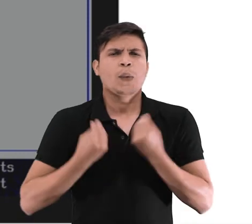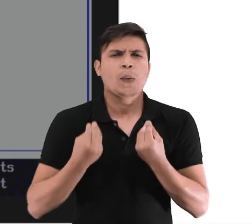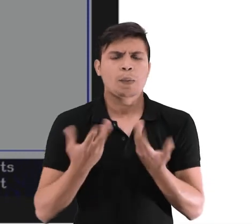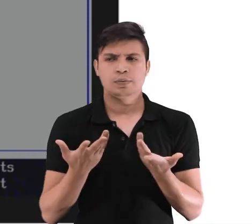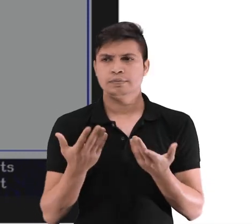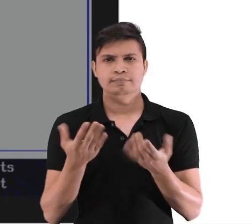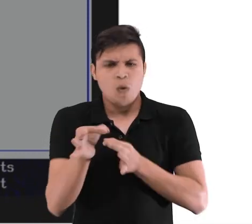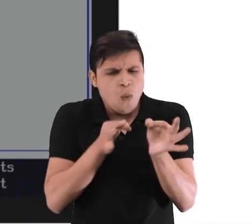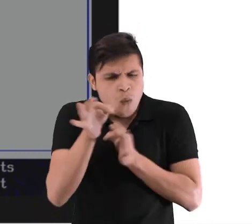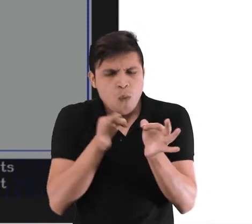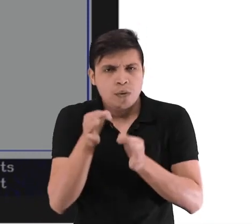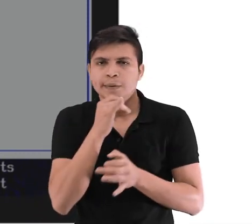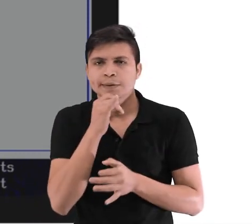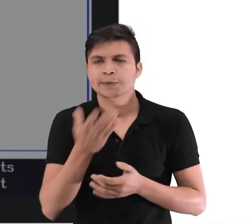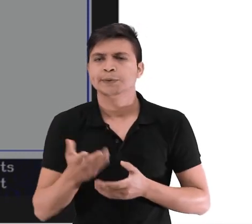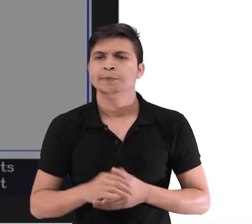configuração. No caso,